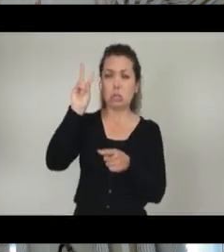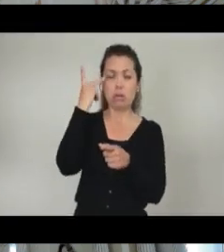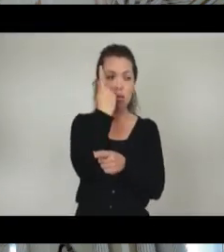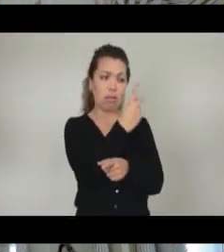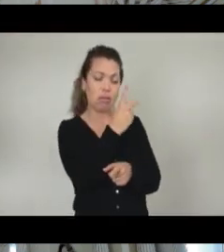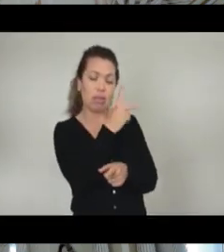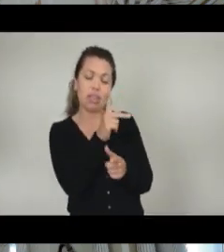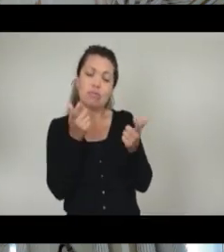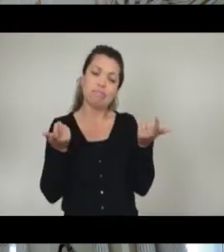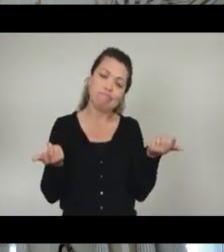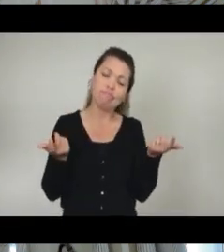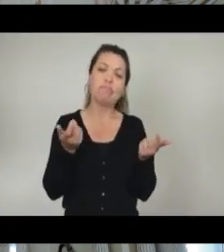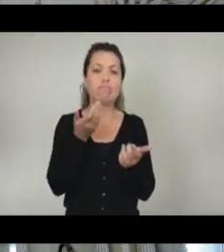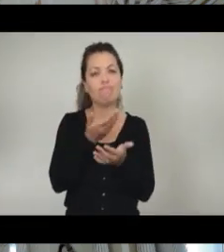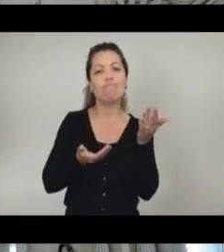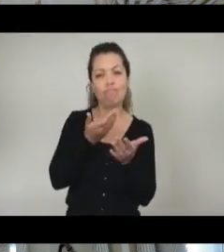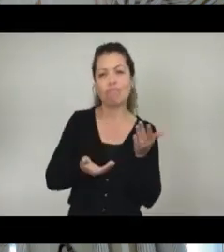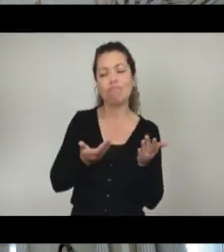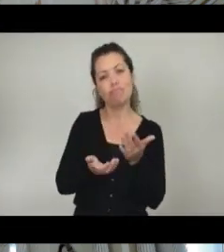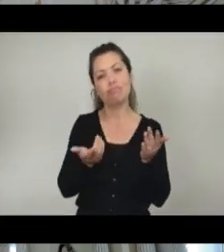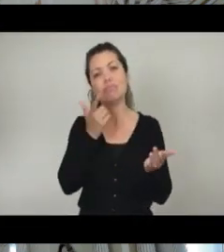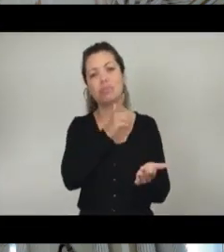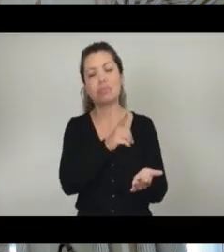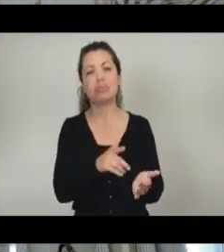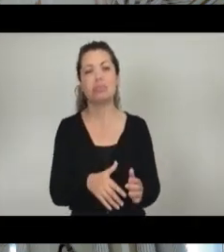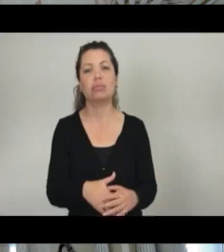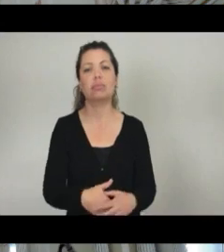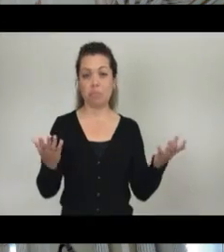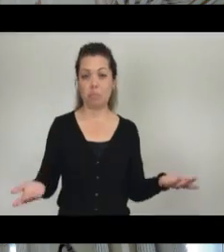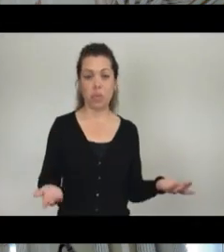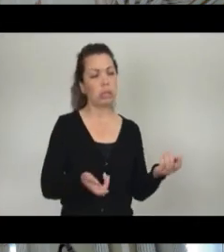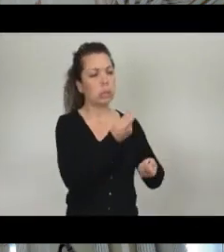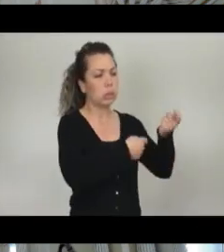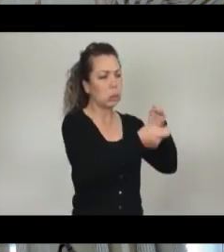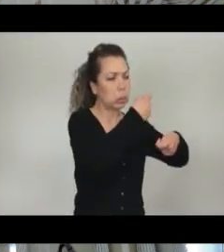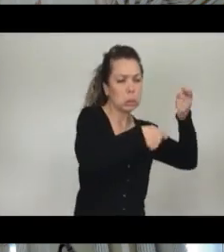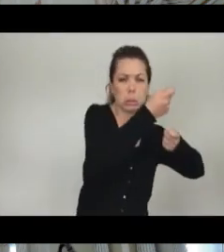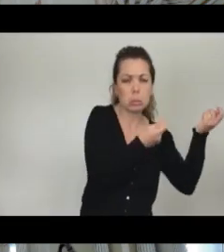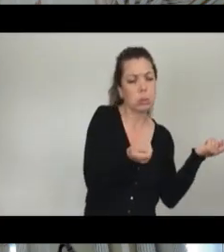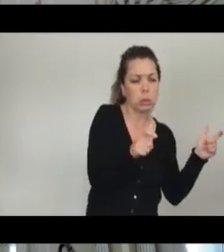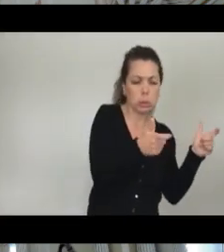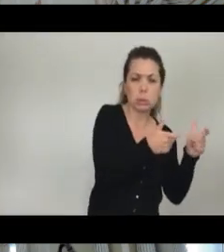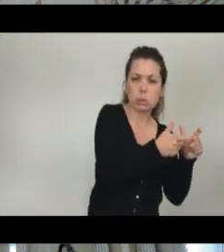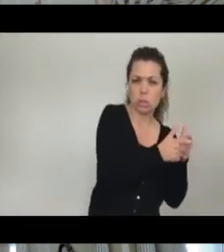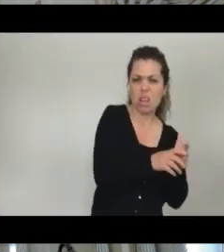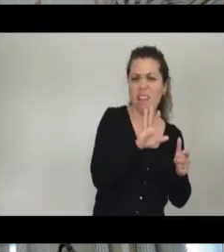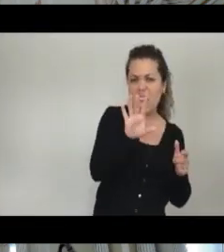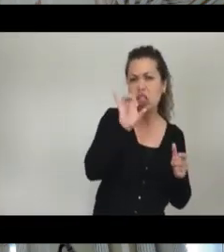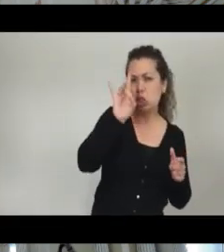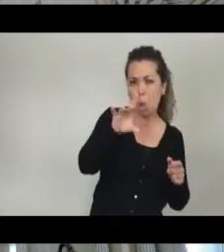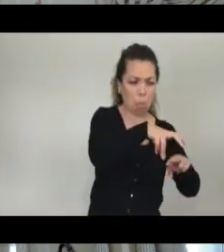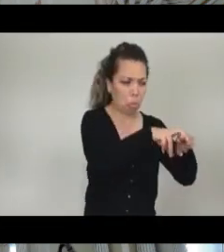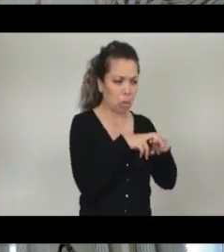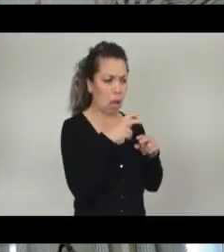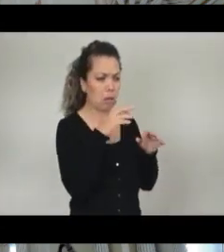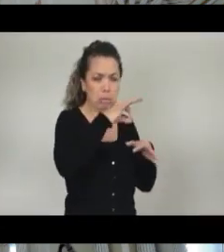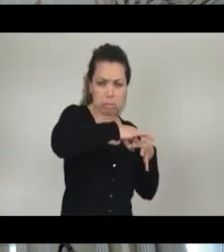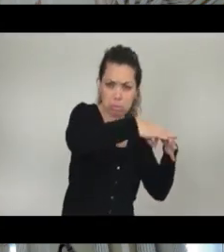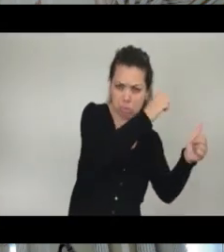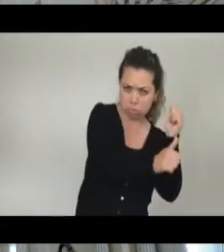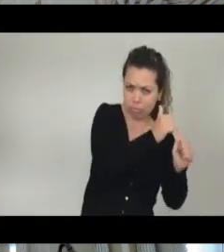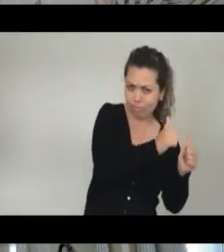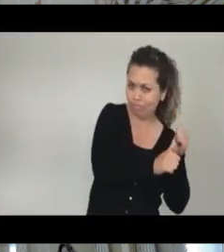paróquia, tanto assim que, a despeito da lei, se continua a chamar Cidade do Senhor Bom Jesus de Iguape, e assim